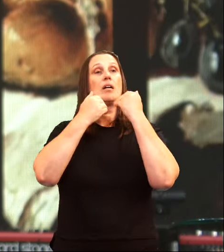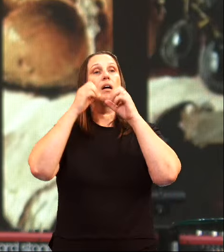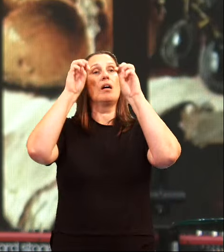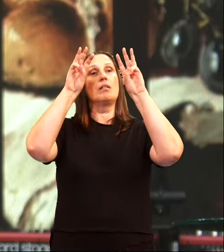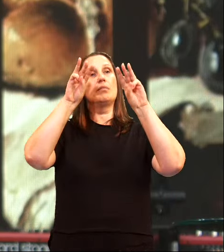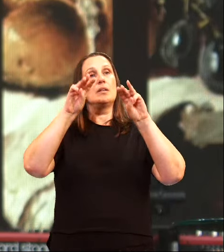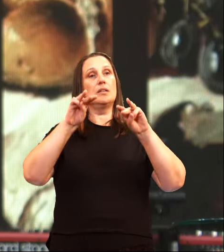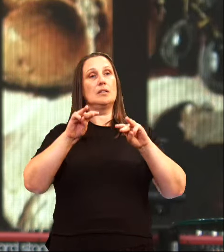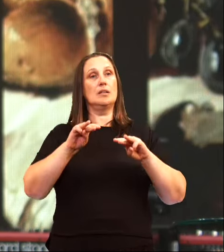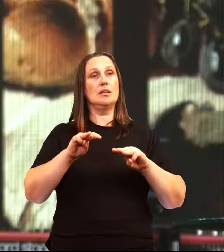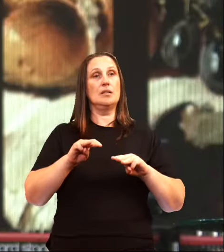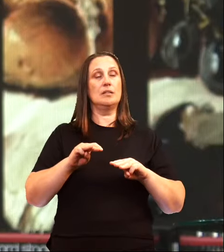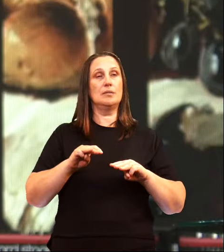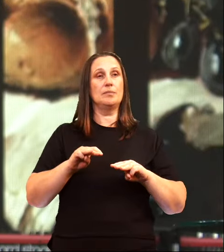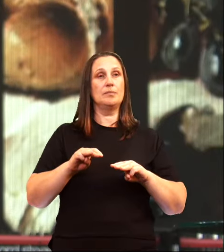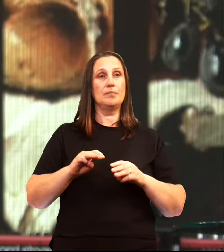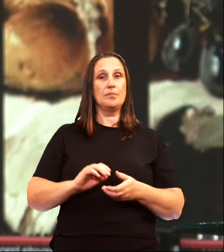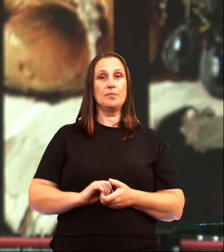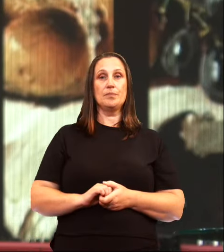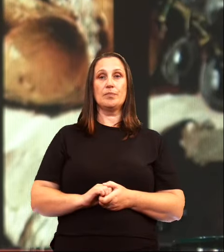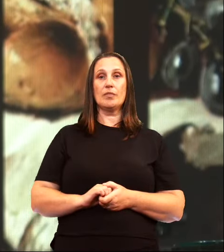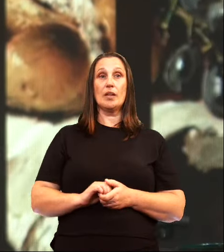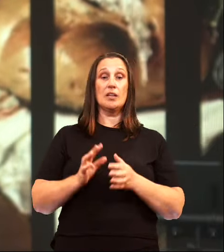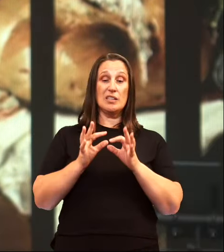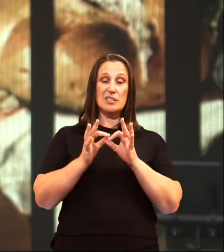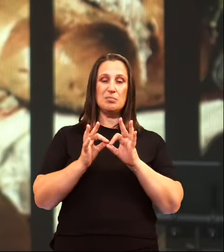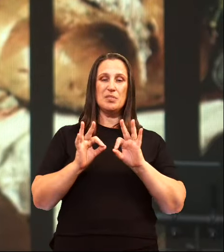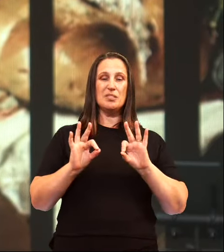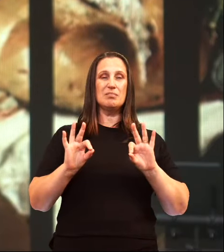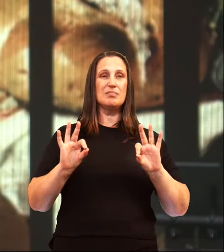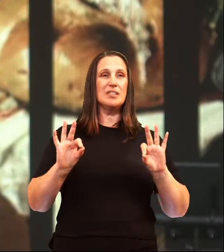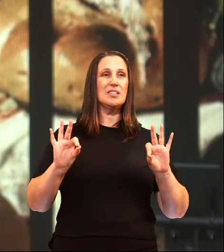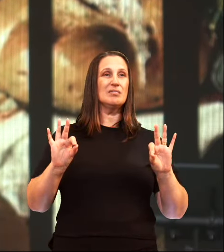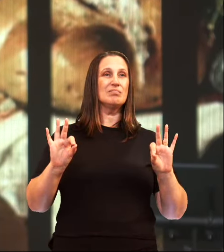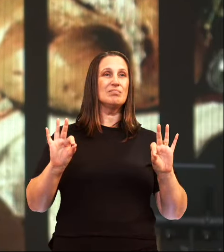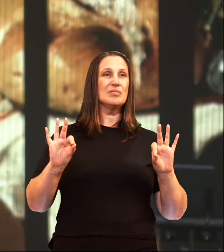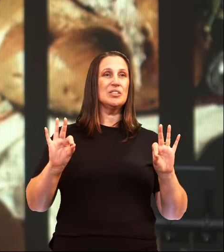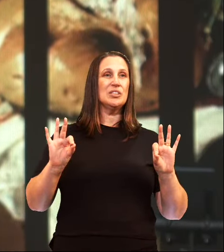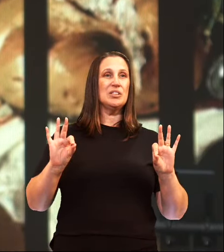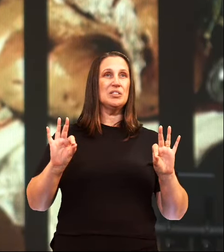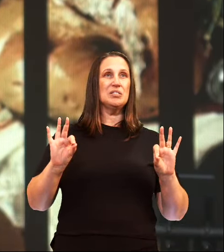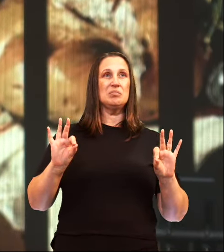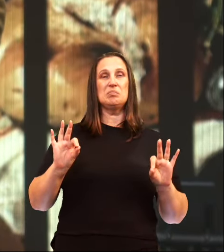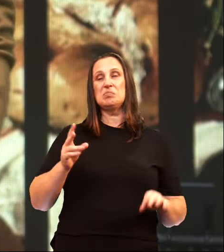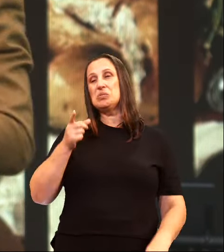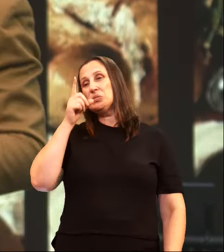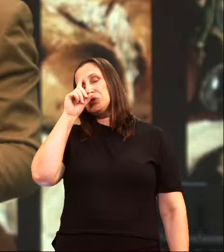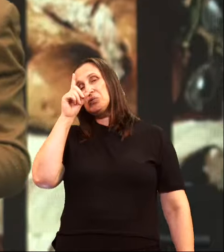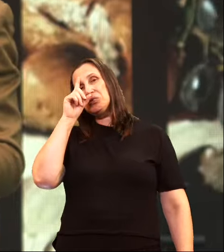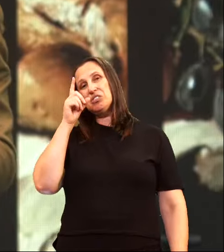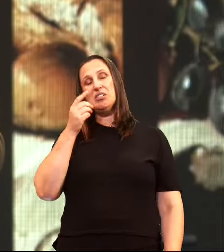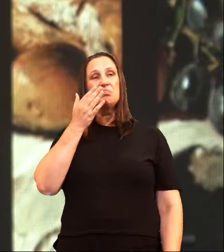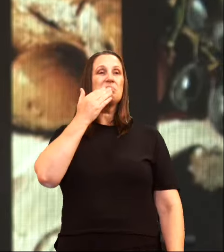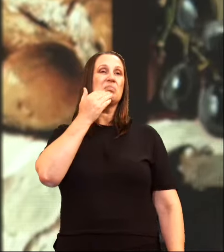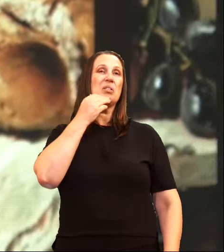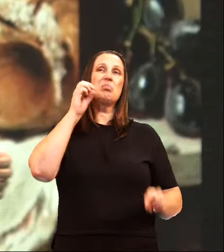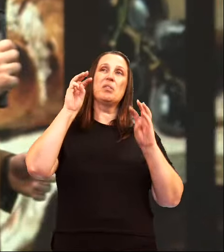de repente, maná virou simplesmente o cardápio de mais um dia.